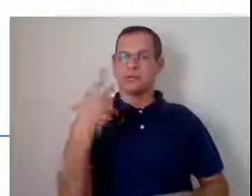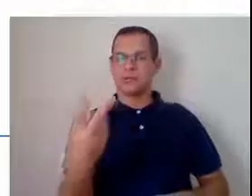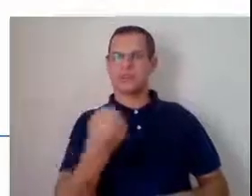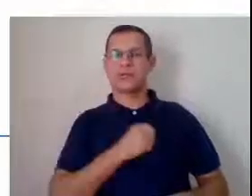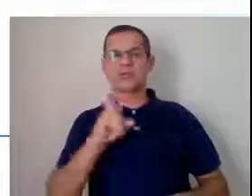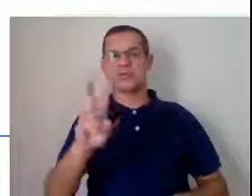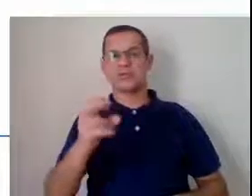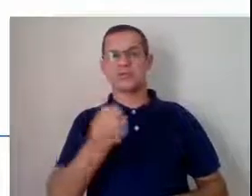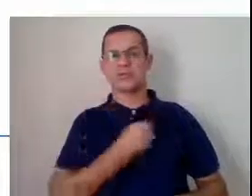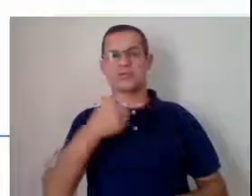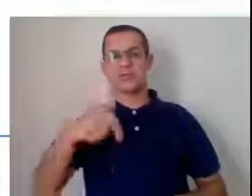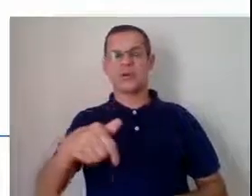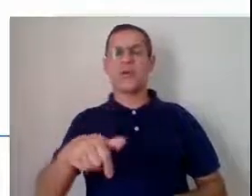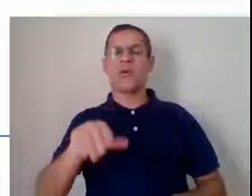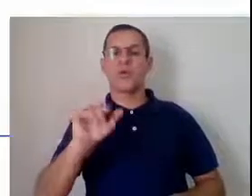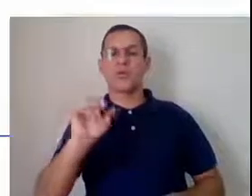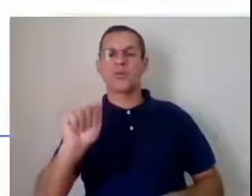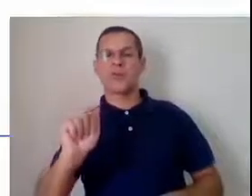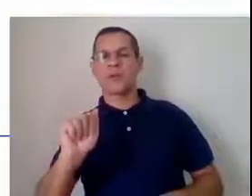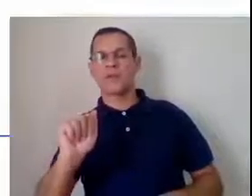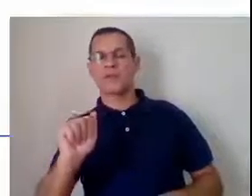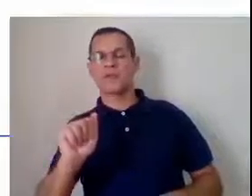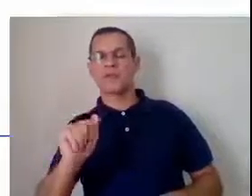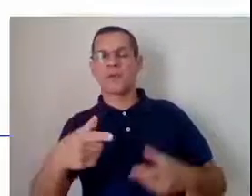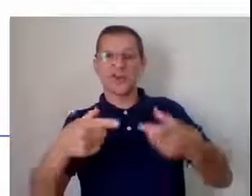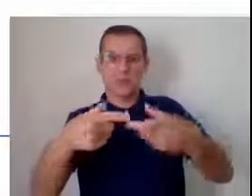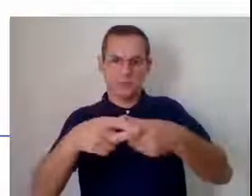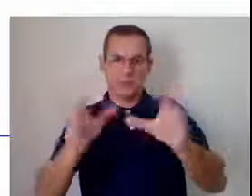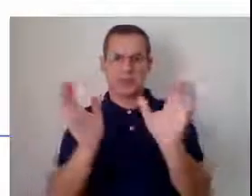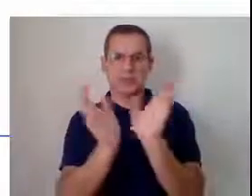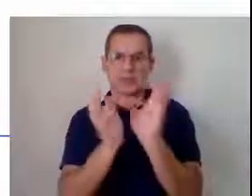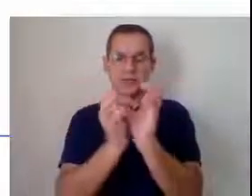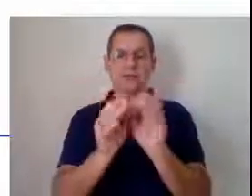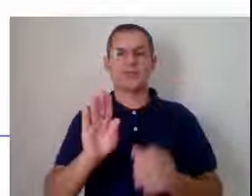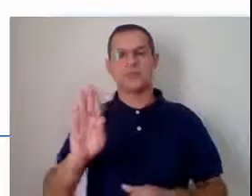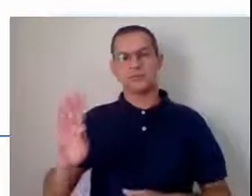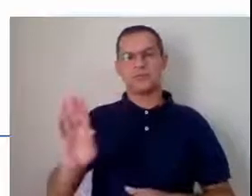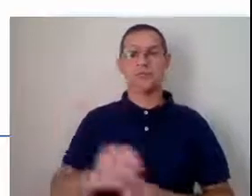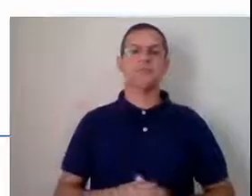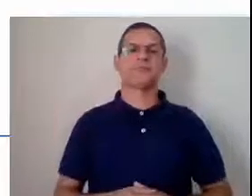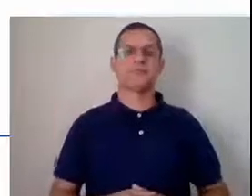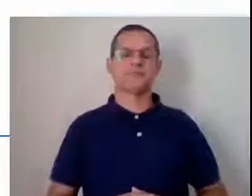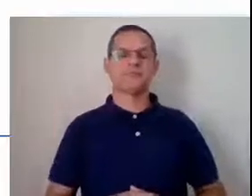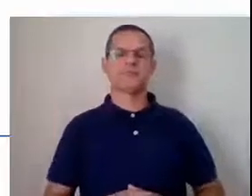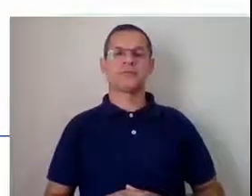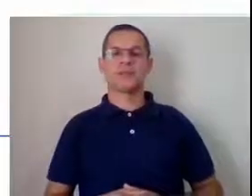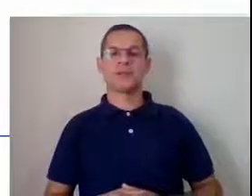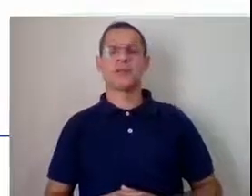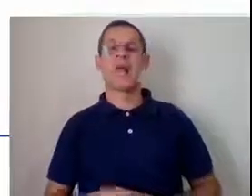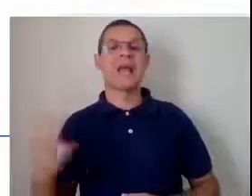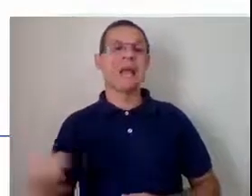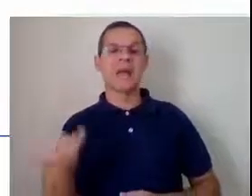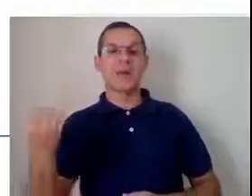A é um conjunto menor, é um subconjunto de B. Então, isso é bem